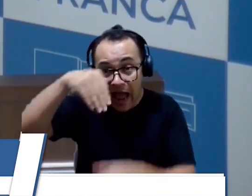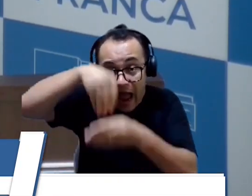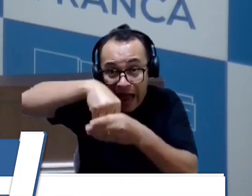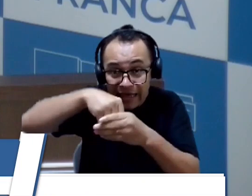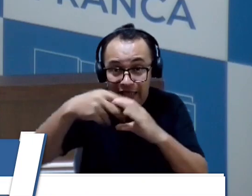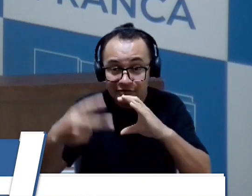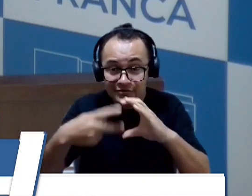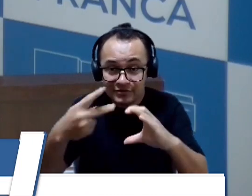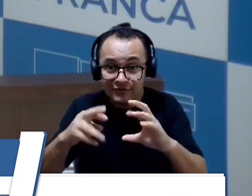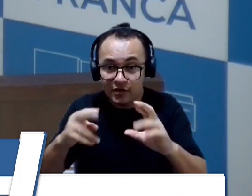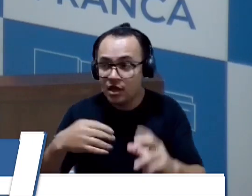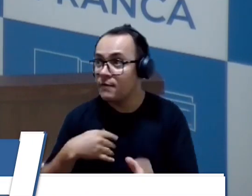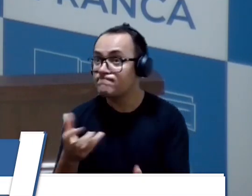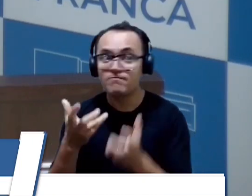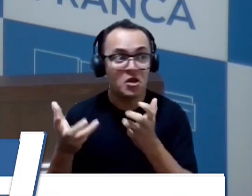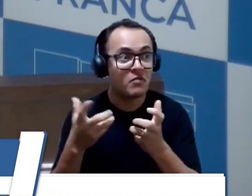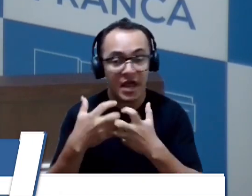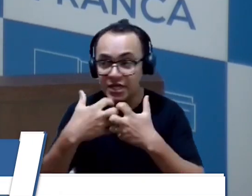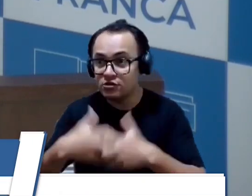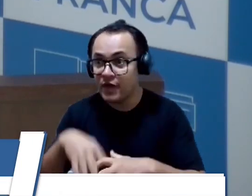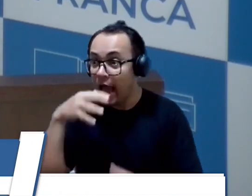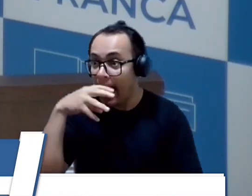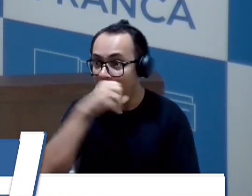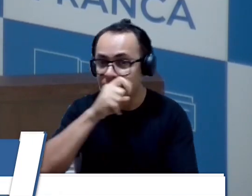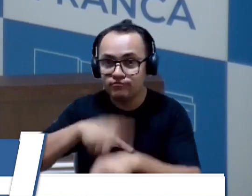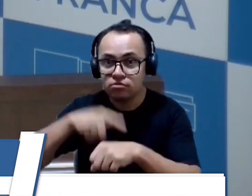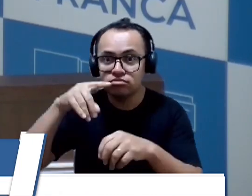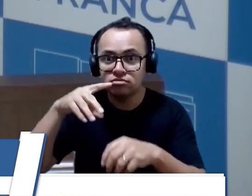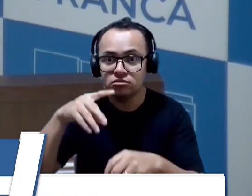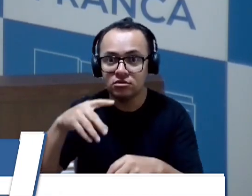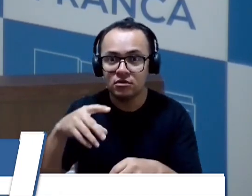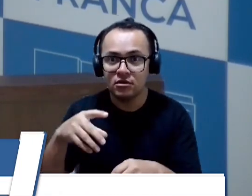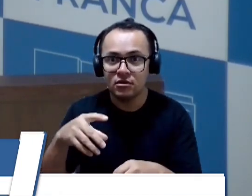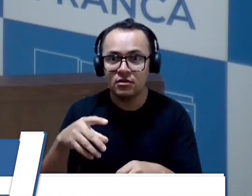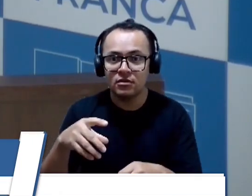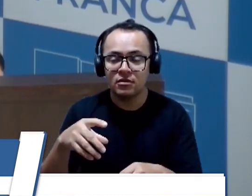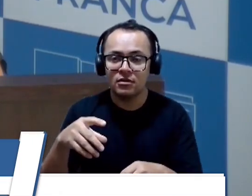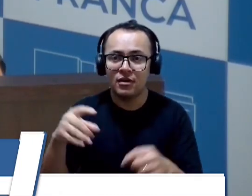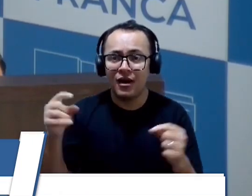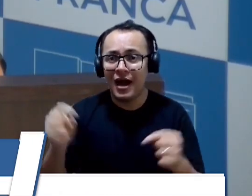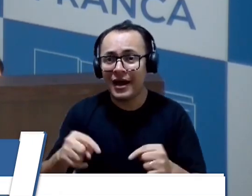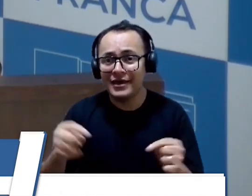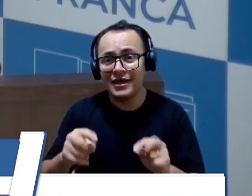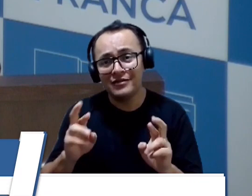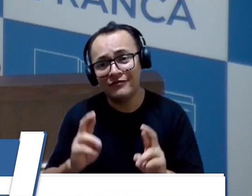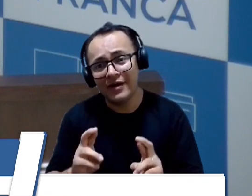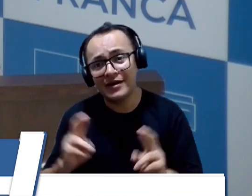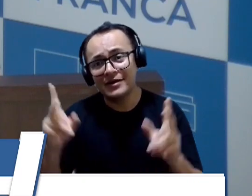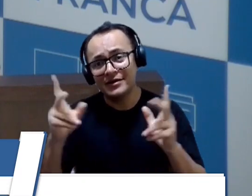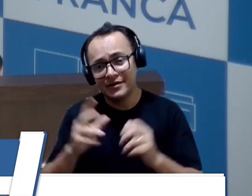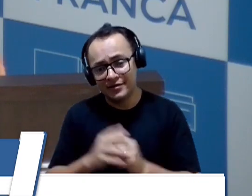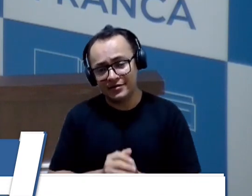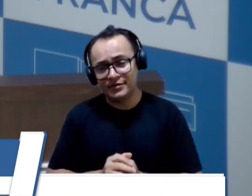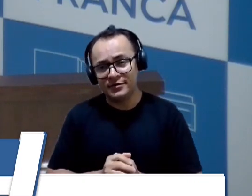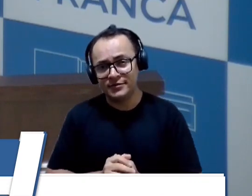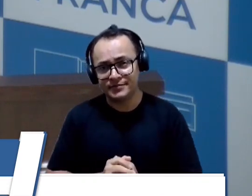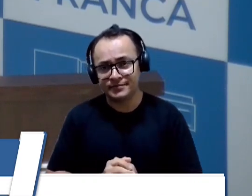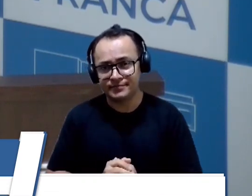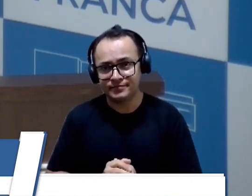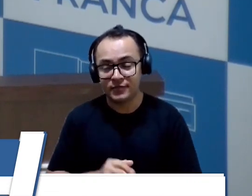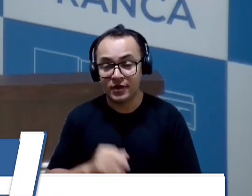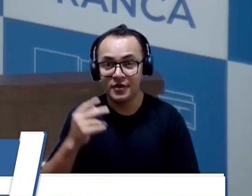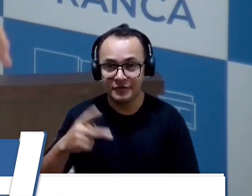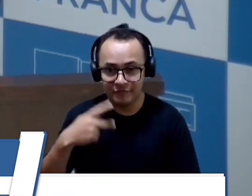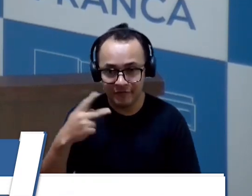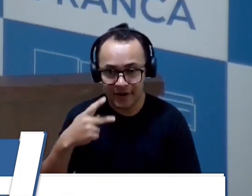quer resolver, você vai lá e é rápido. Tem situações aí, igual o vereador Carlinhos